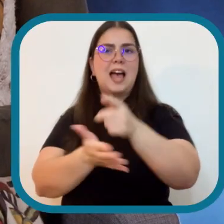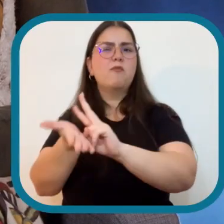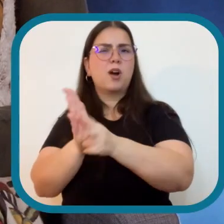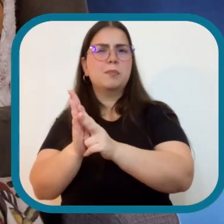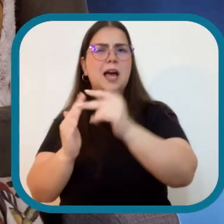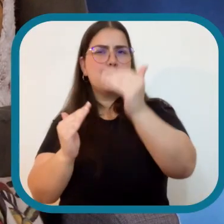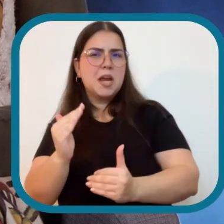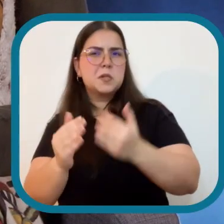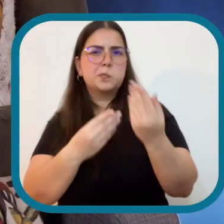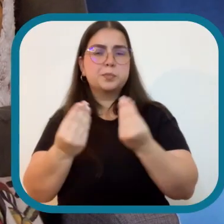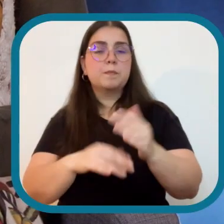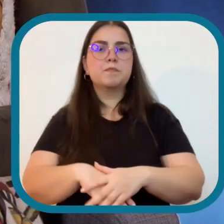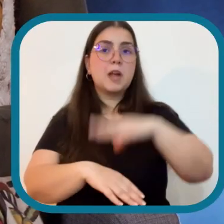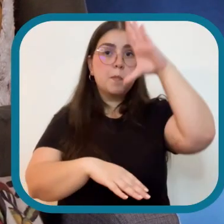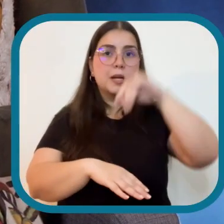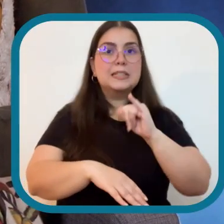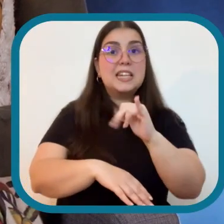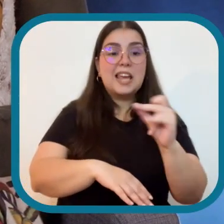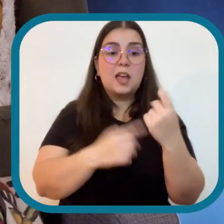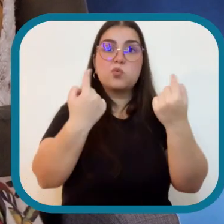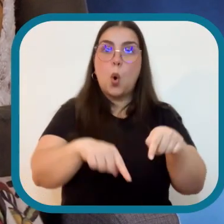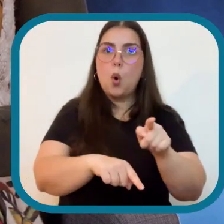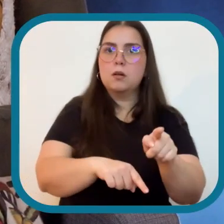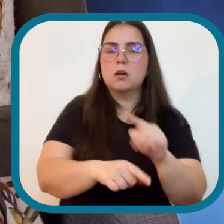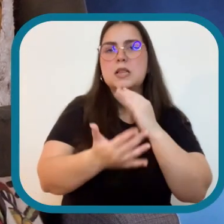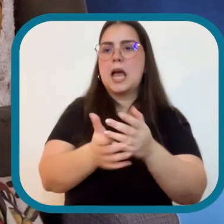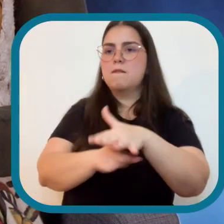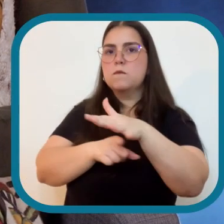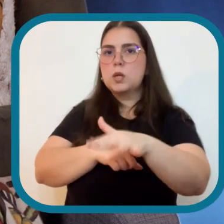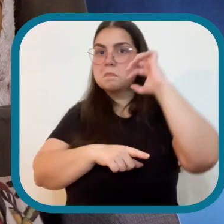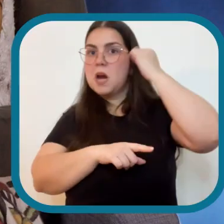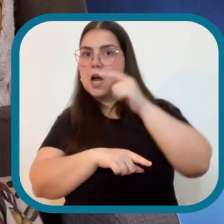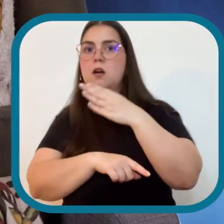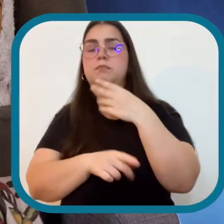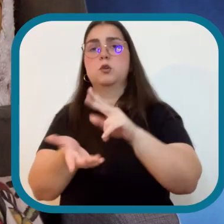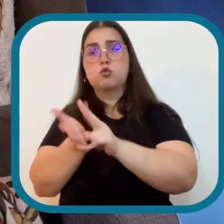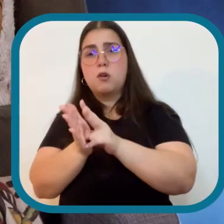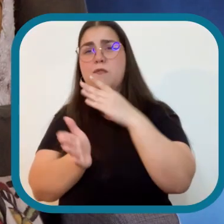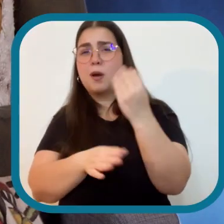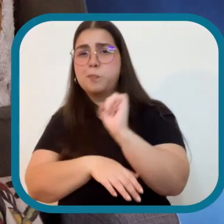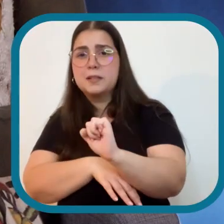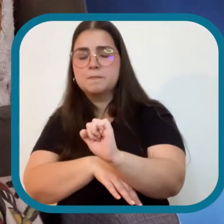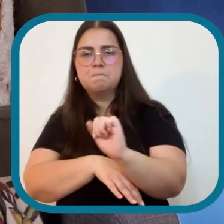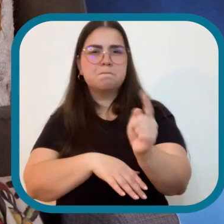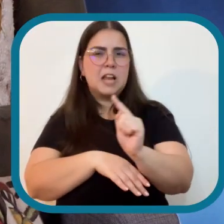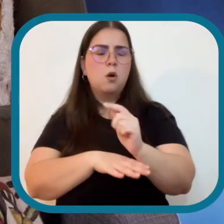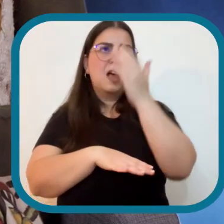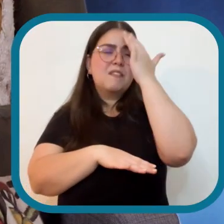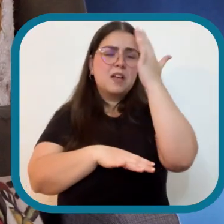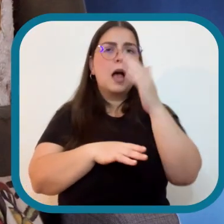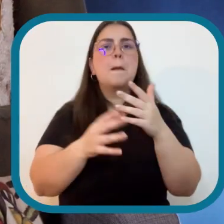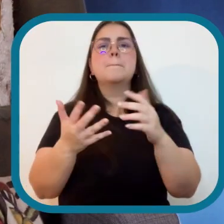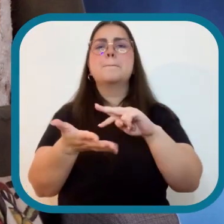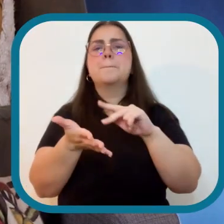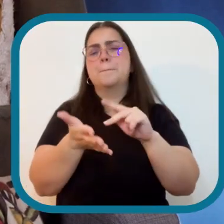se a inteligência artificial por si tem esse efeito. Eu penso que o problema maior aqui é